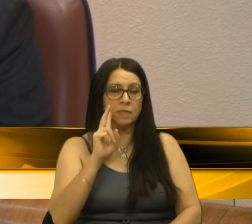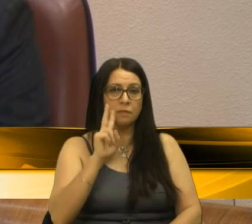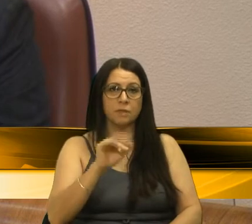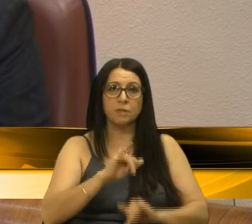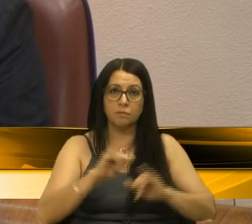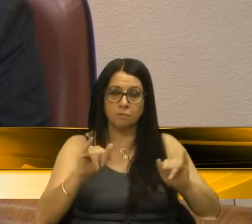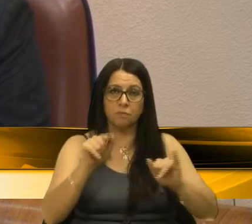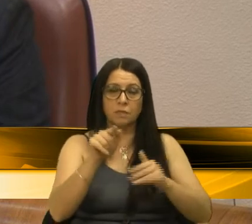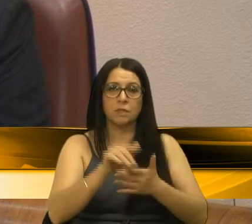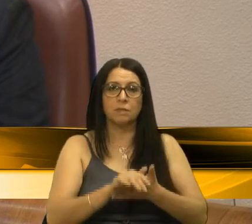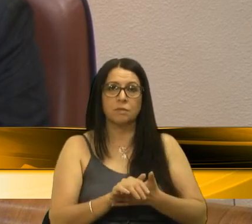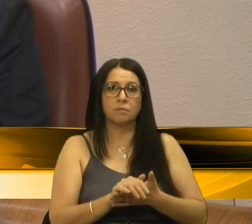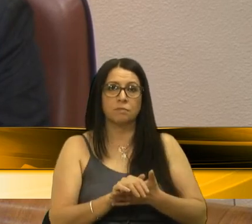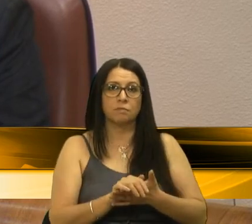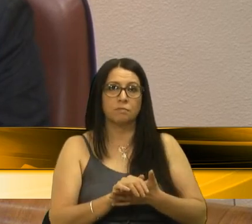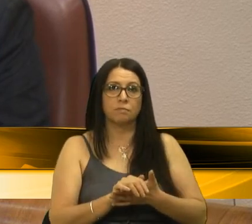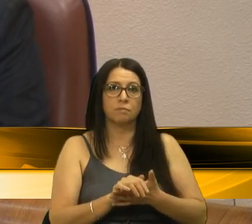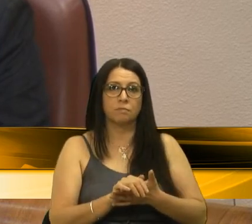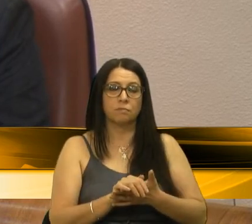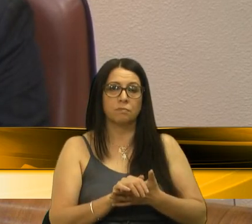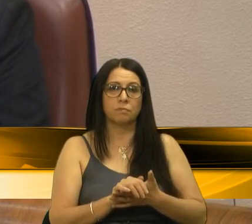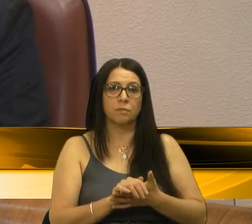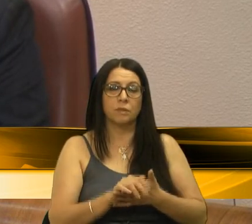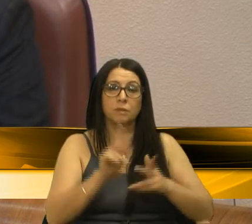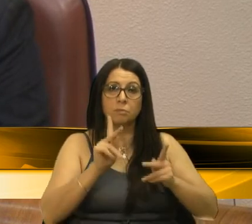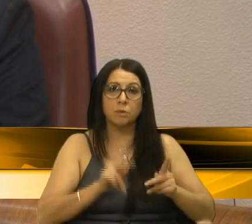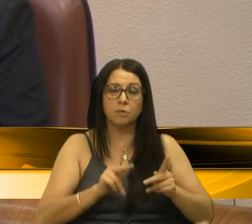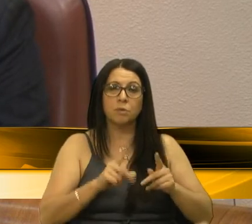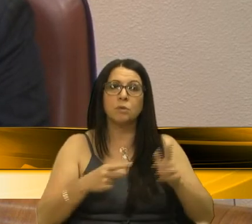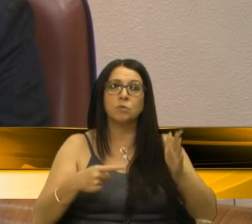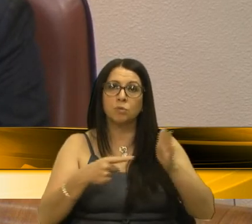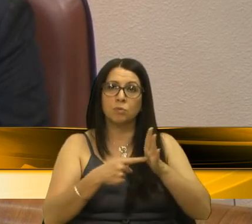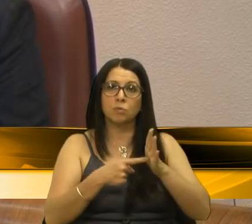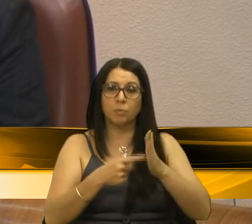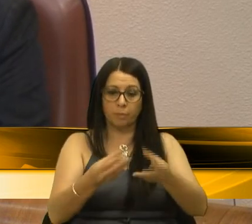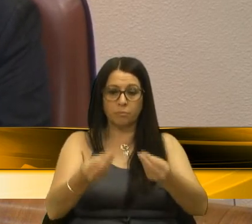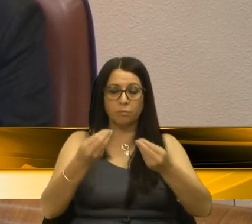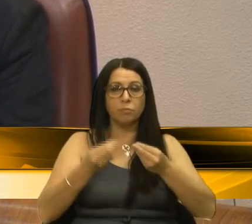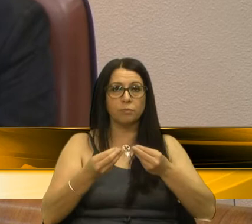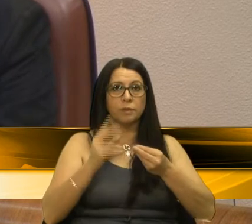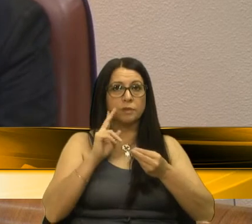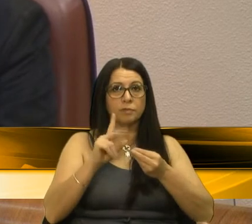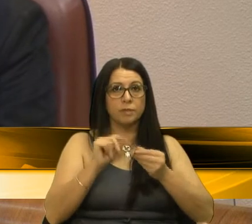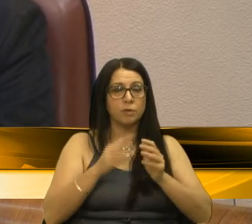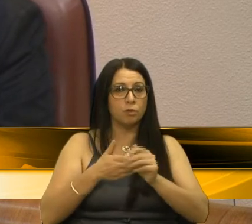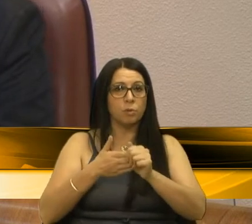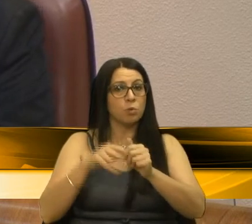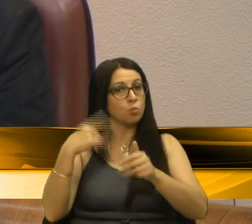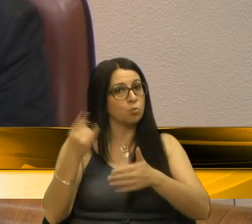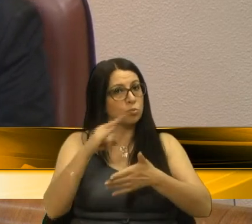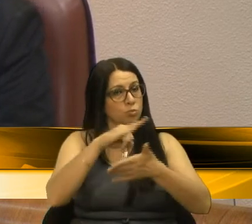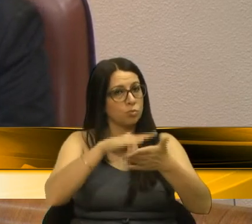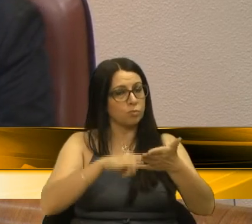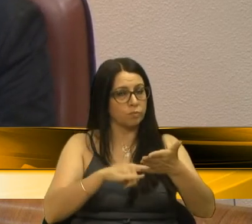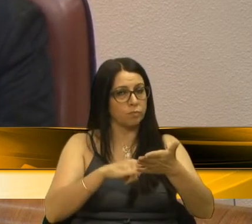notificação do denunciado do recebimento da denúncia se fizesse acompanhado dos outros documentos,